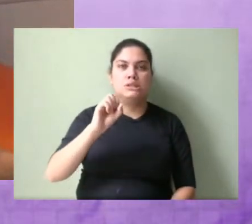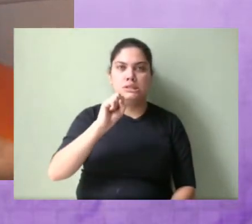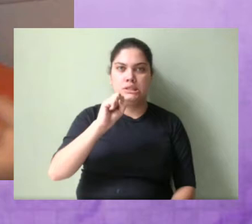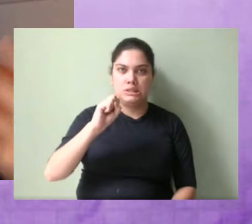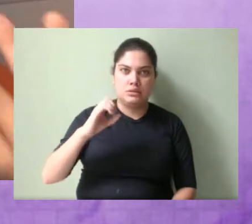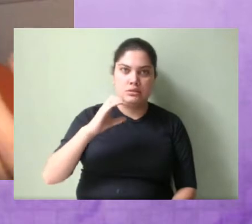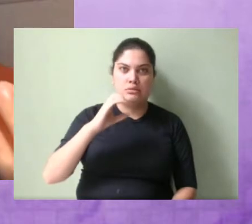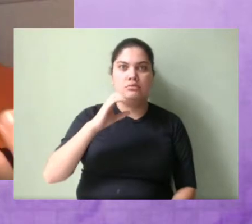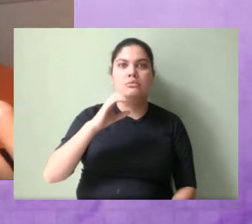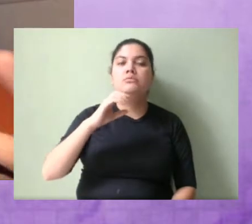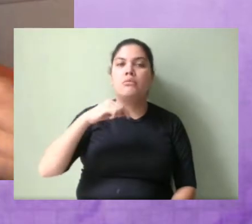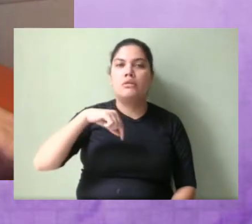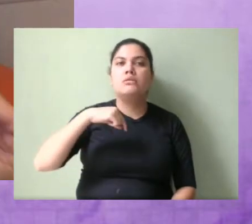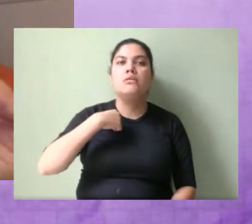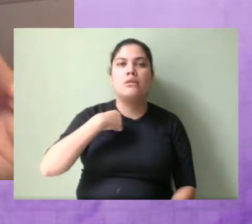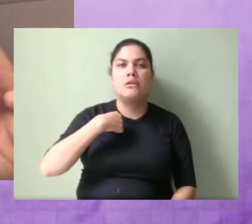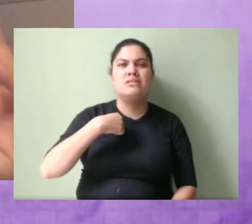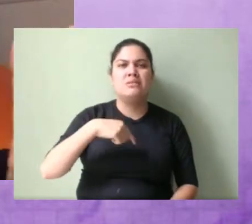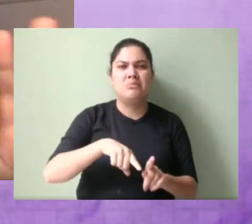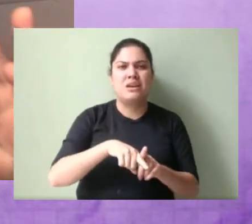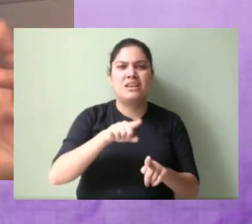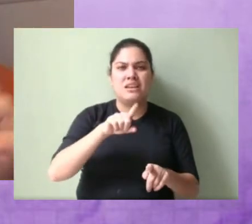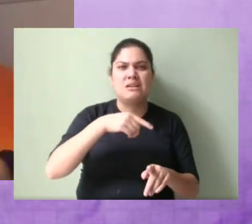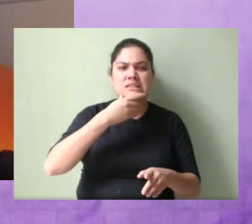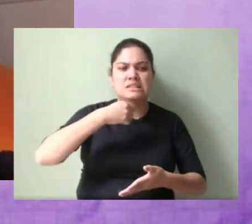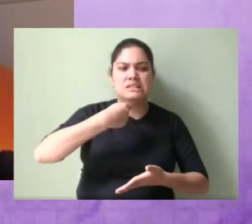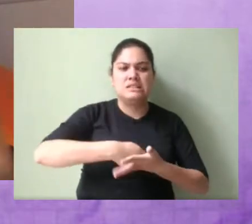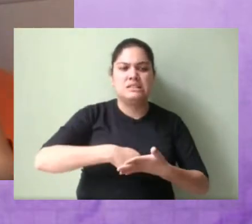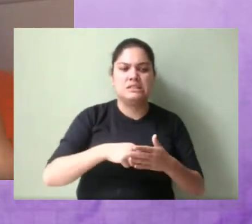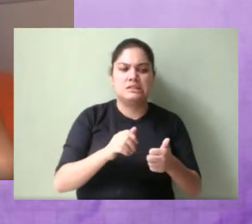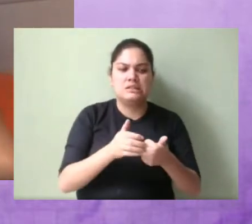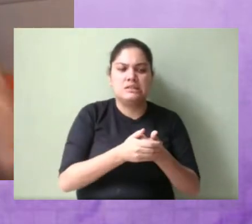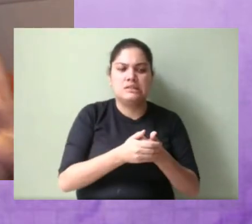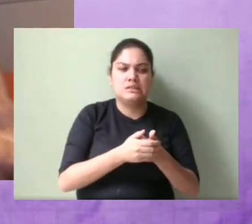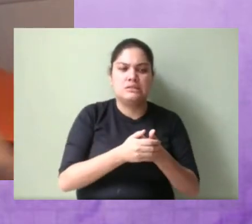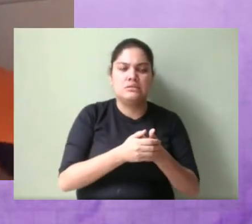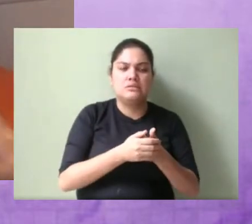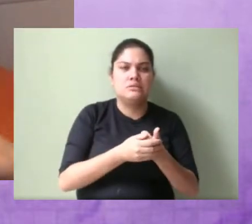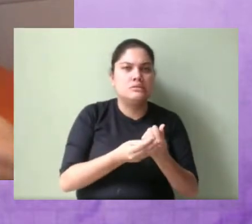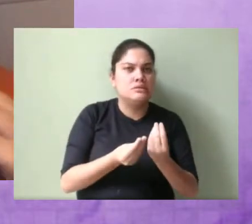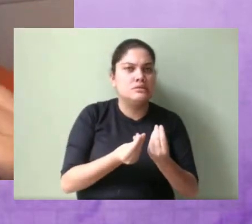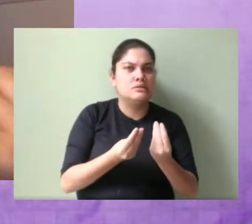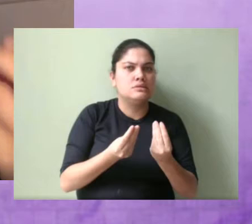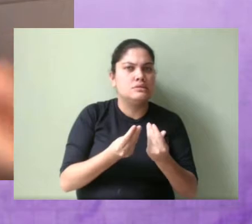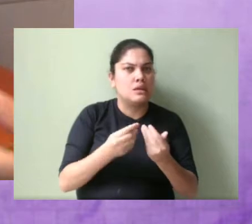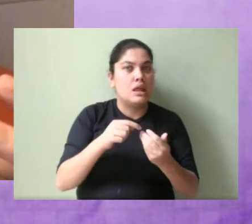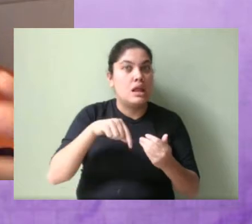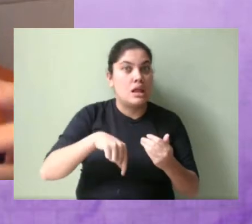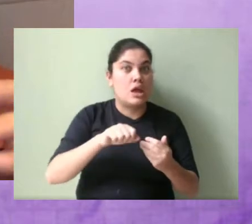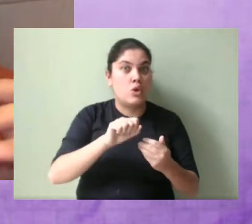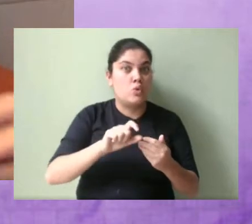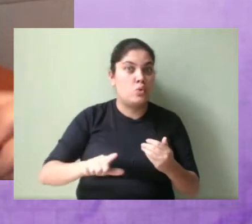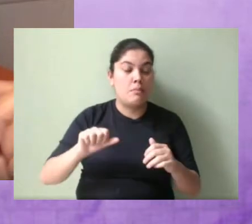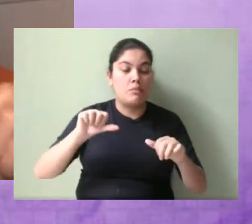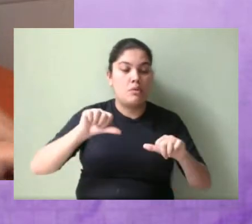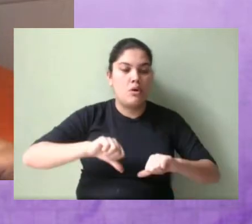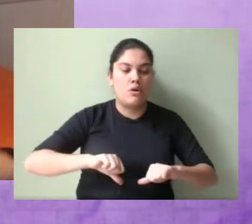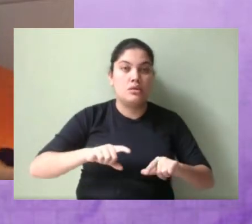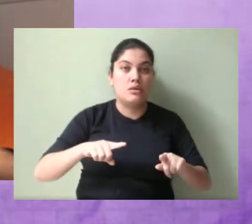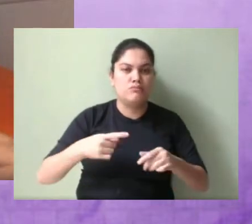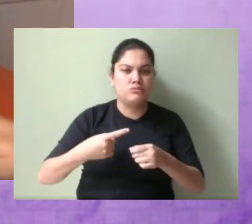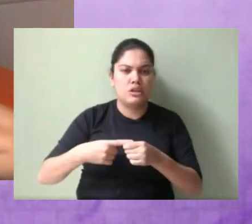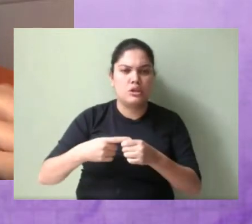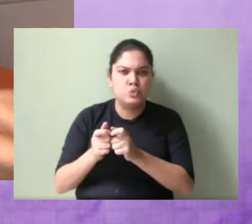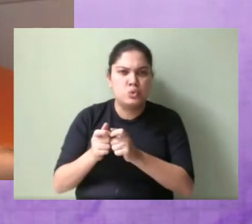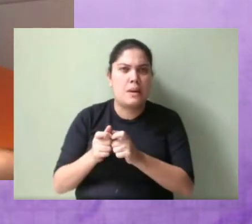da minha cidade, eu moro em Blumenau, e a questão de gênero aqui no Sul é uma hierarquia mais machista, menos